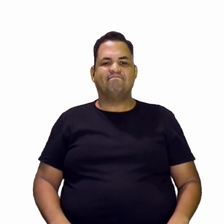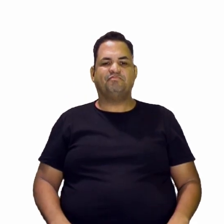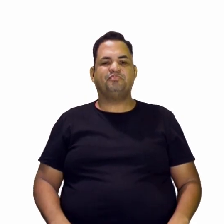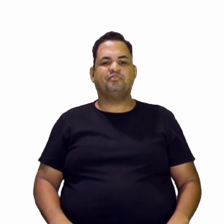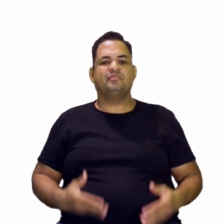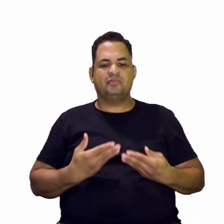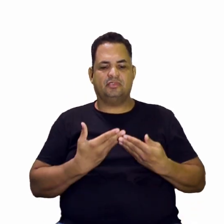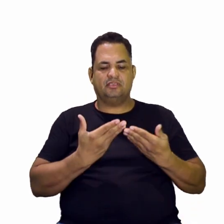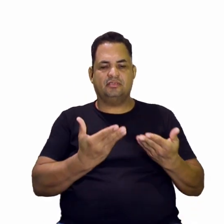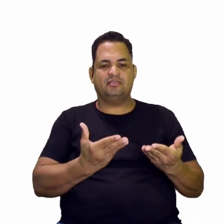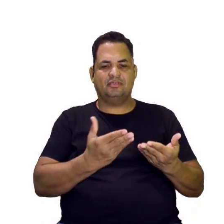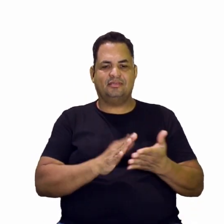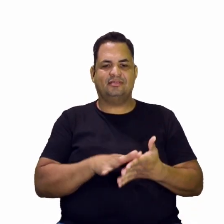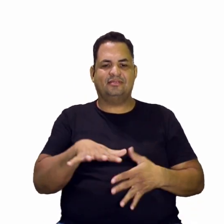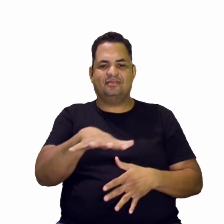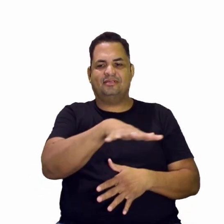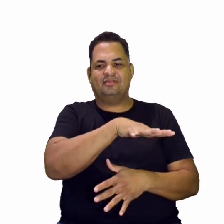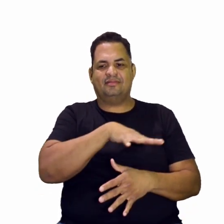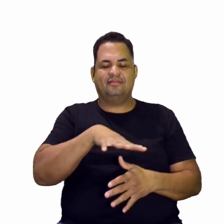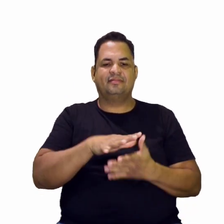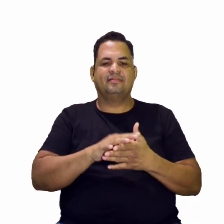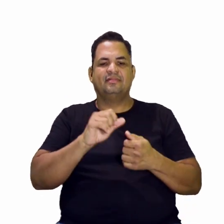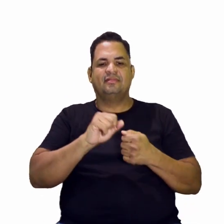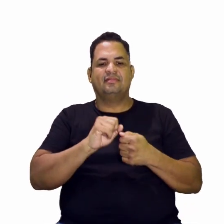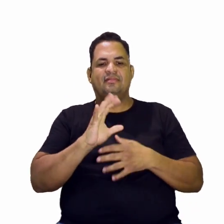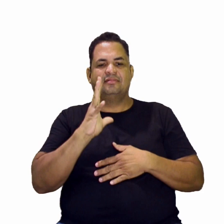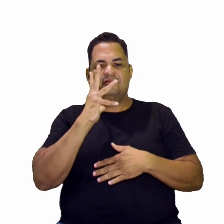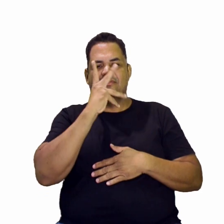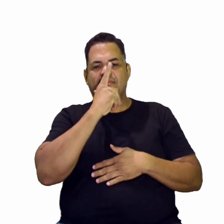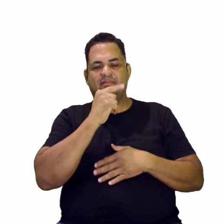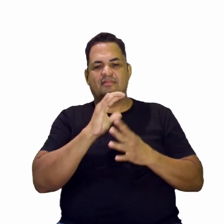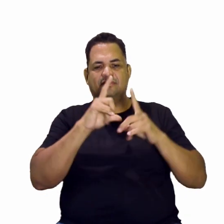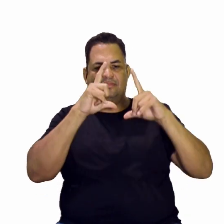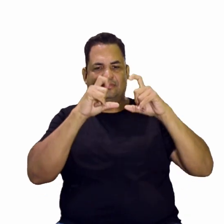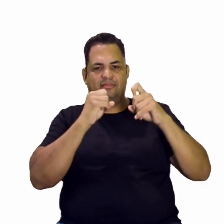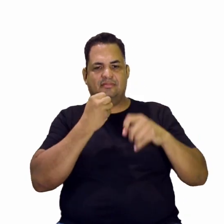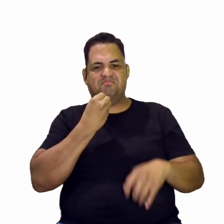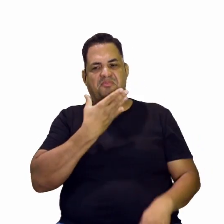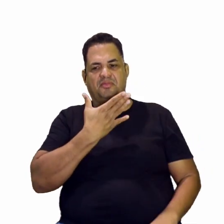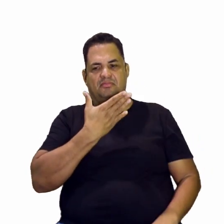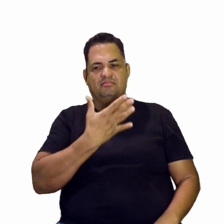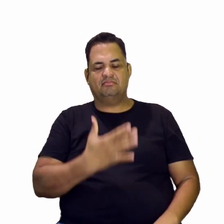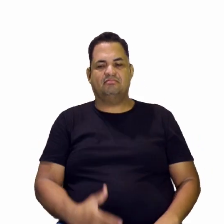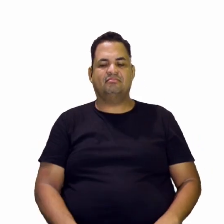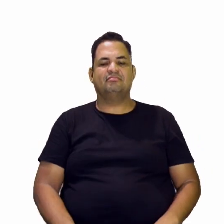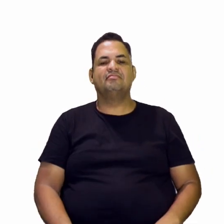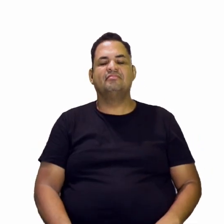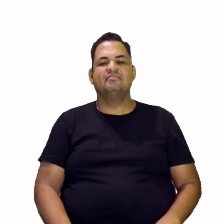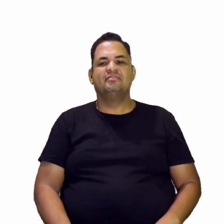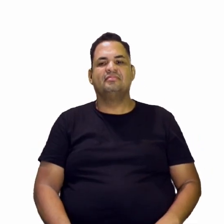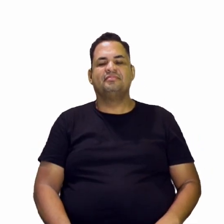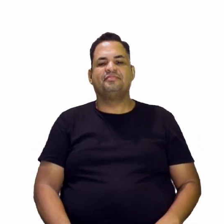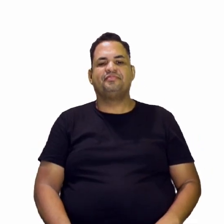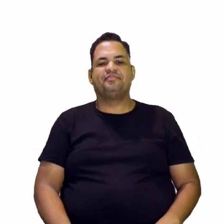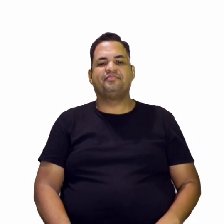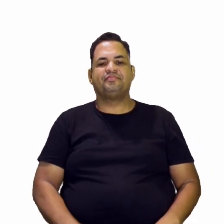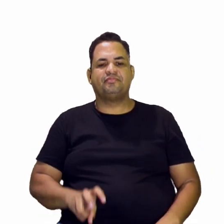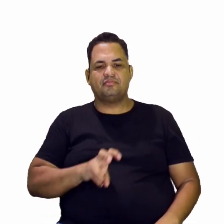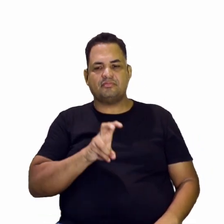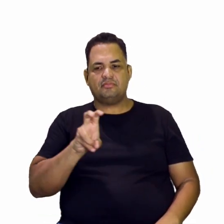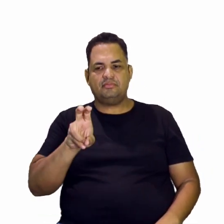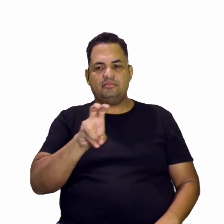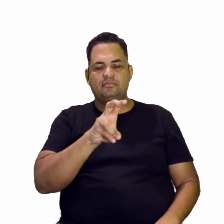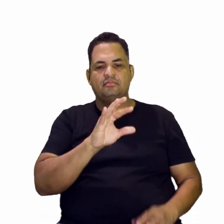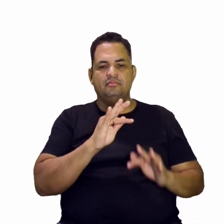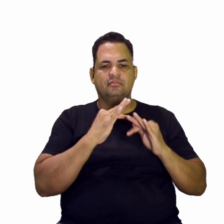nesse ambiente, mas tudo bem. Para fazer essa linda foto que ficou realmente muito boa, tá bom? Então essa serpente, elas fazem parte